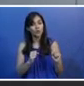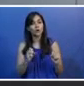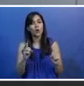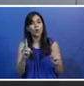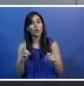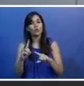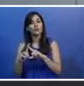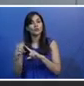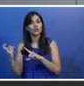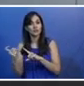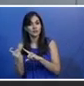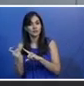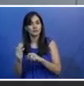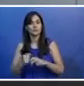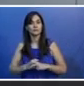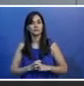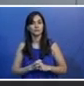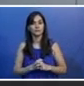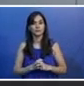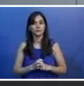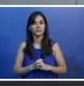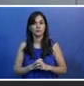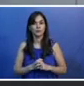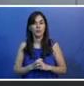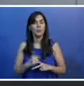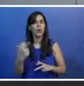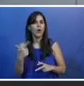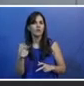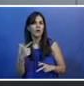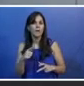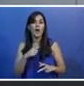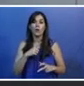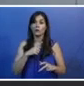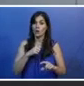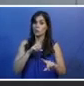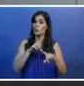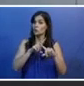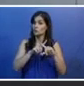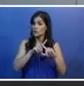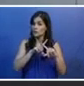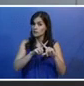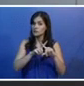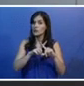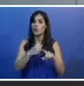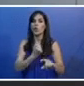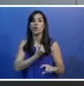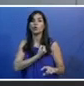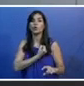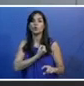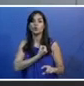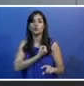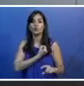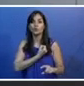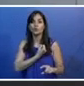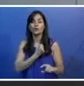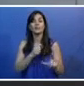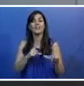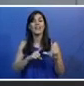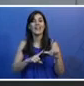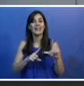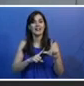o x. Ok? Então, novamente, eu tenho uma multiplicação de números e